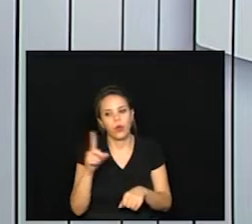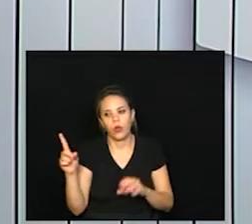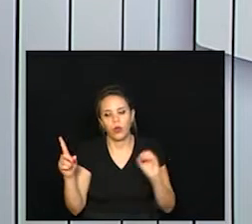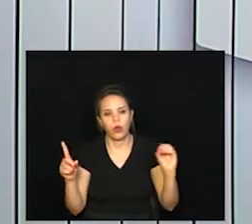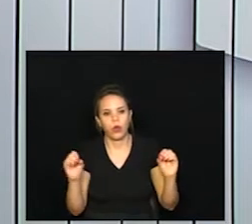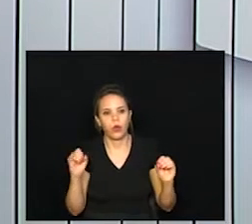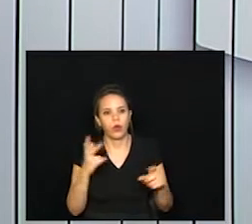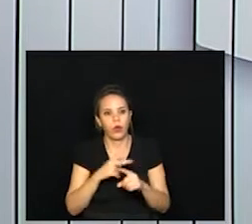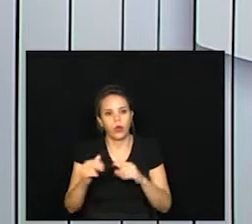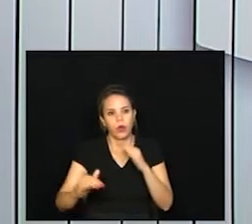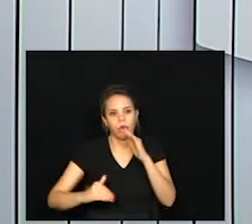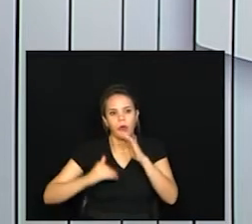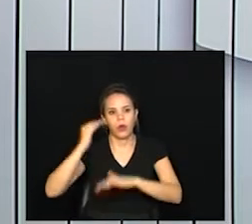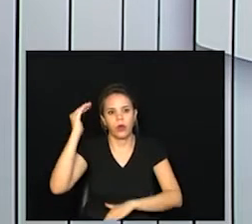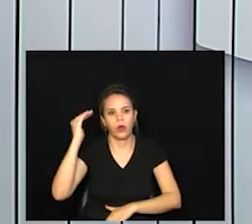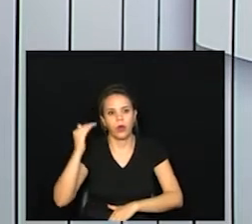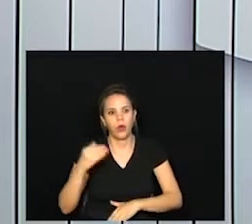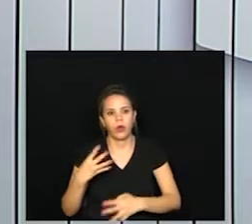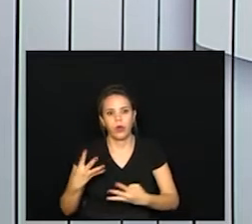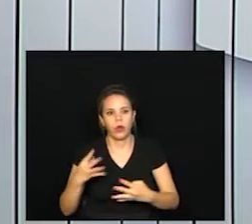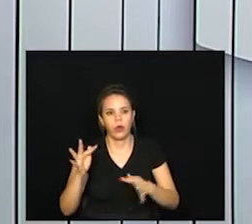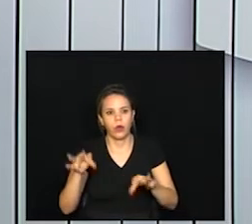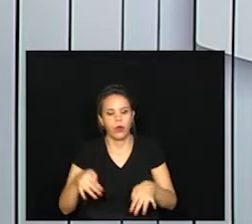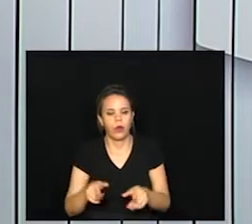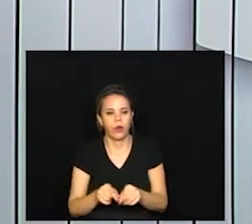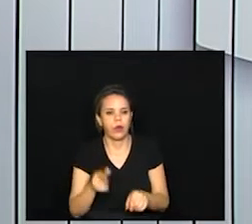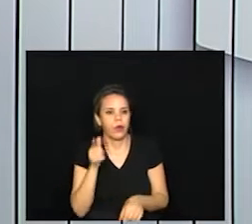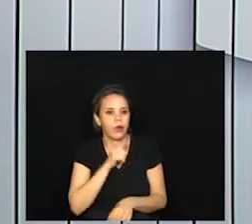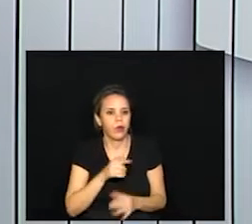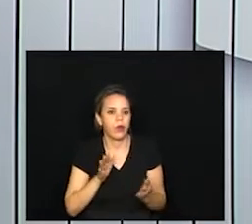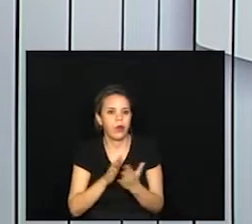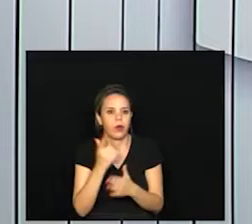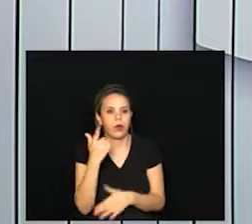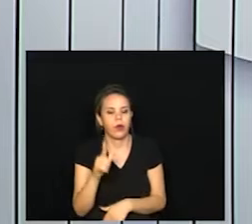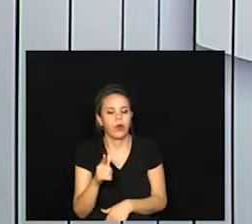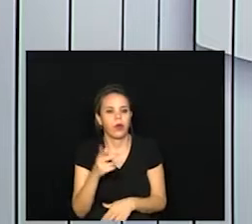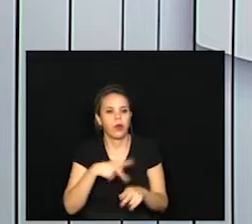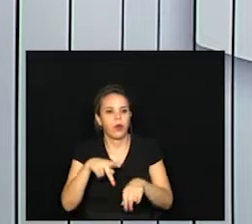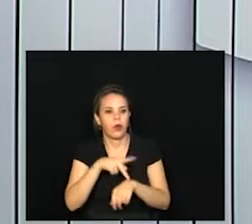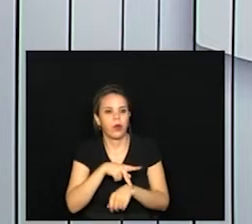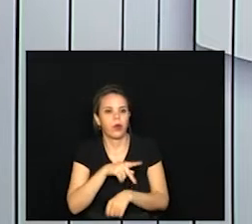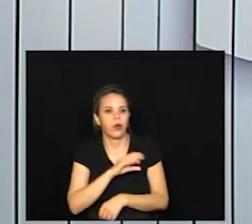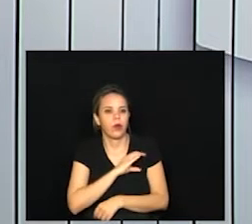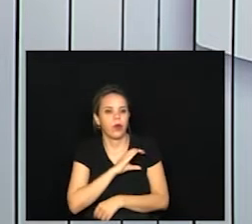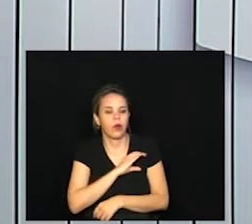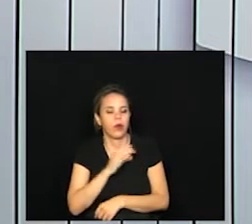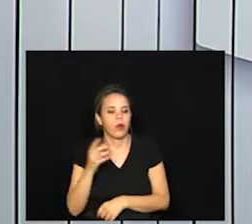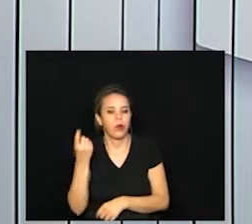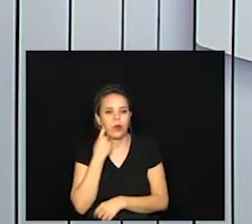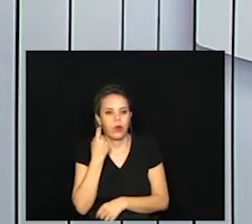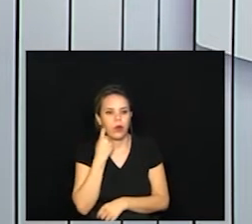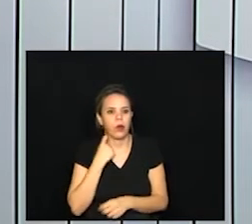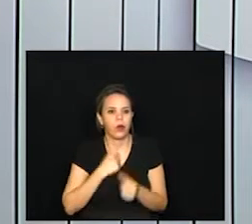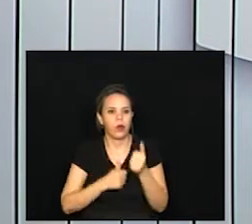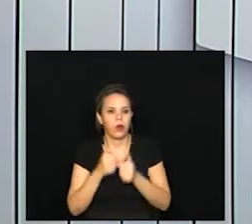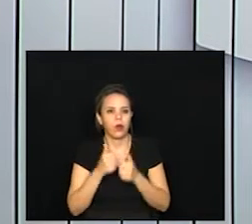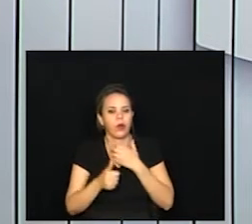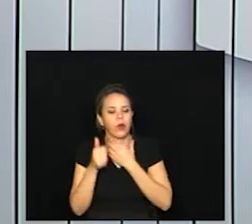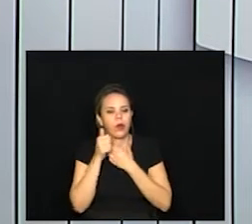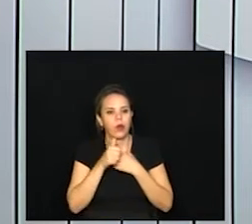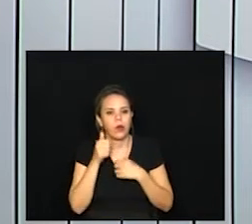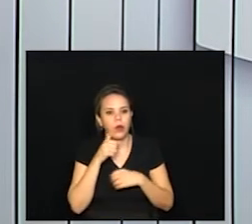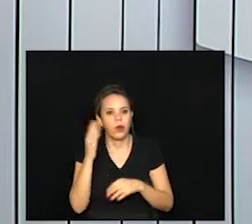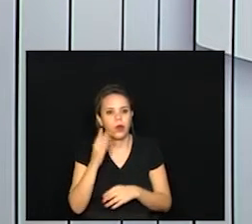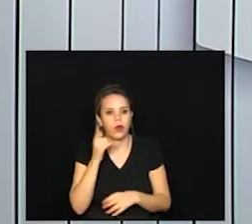se classifica para as quartas de final e enfrenta o Canadá na sexta-feira. Então, futebol feminino,